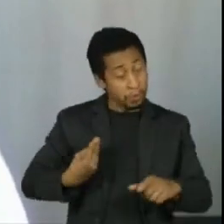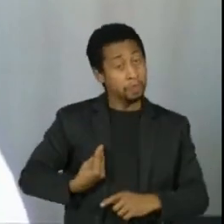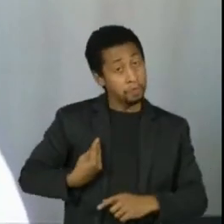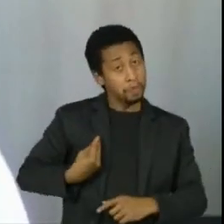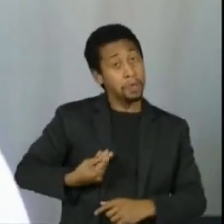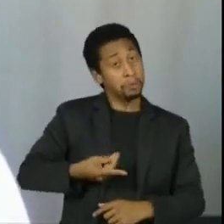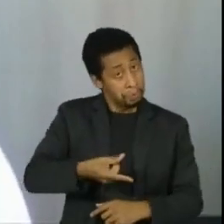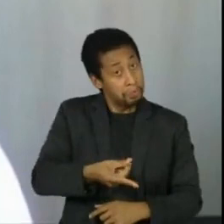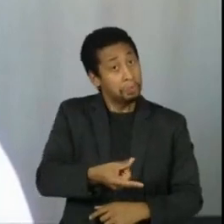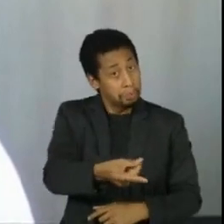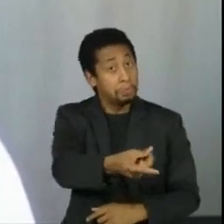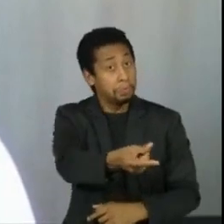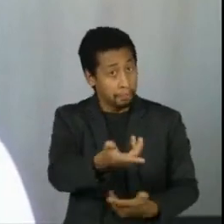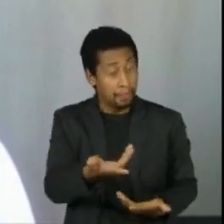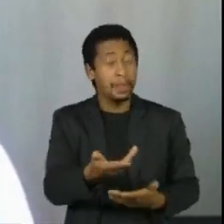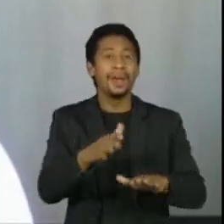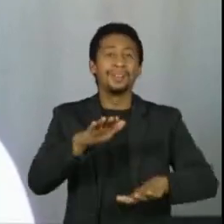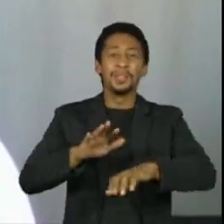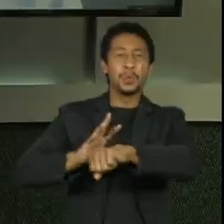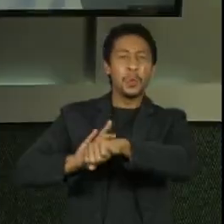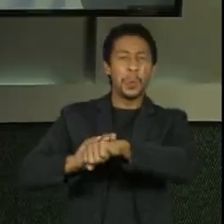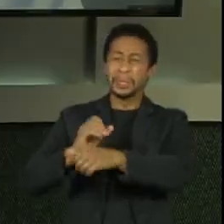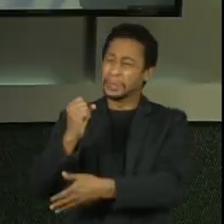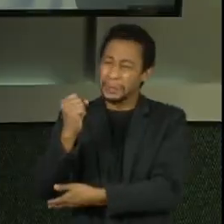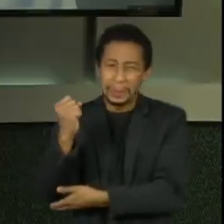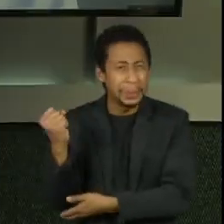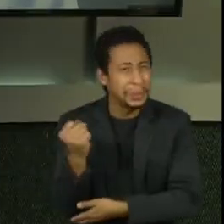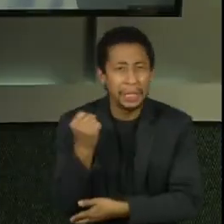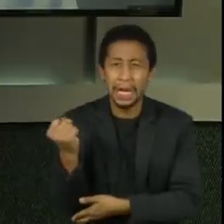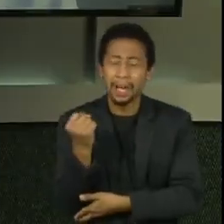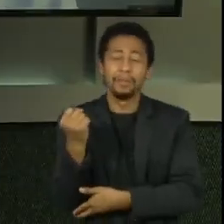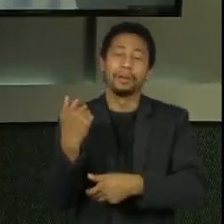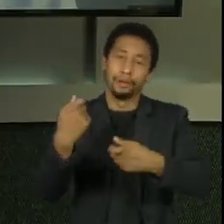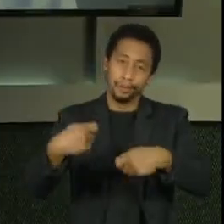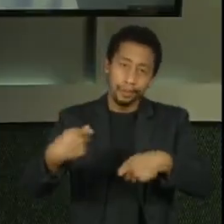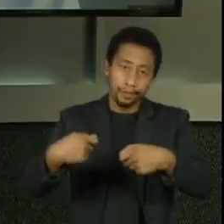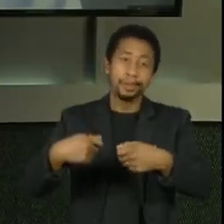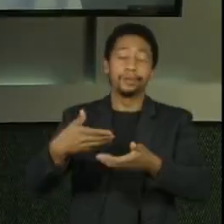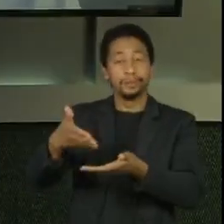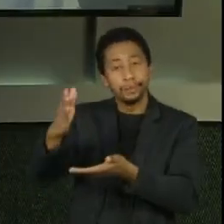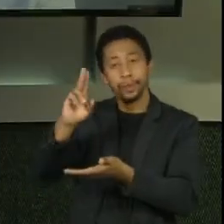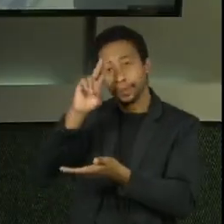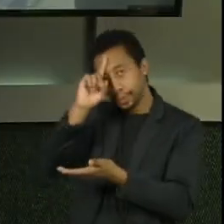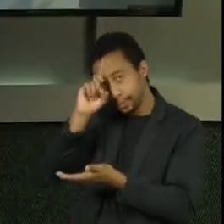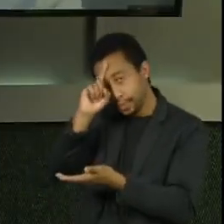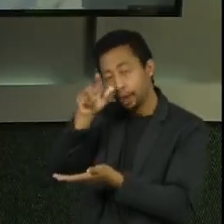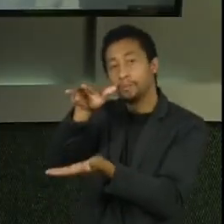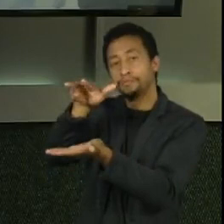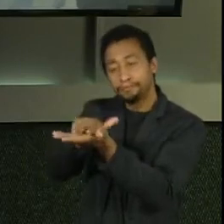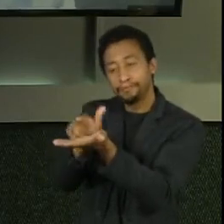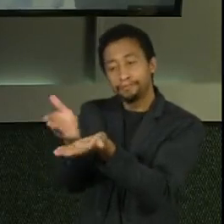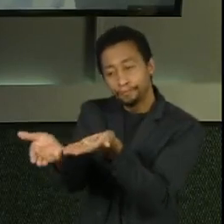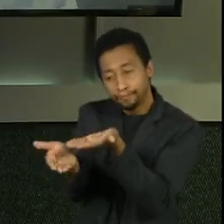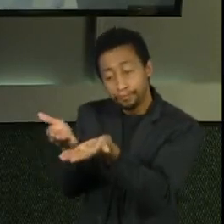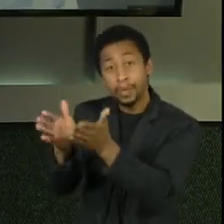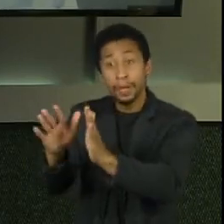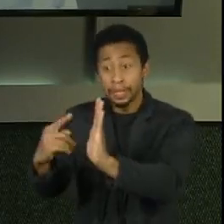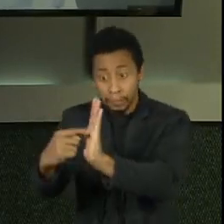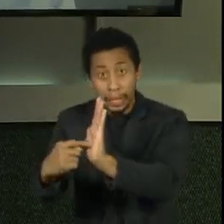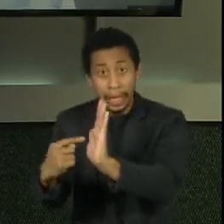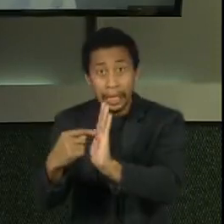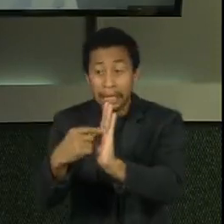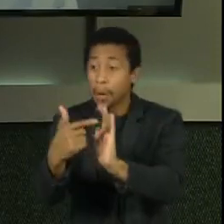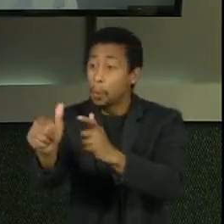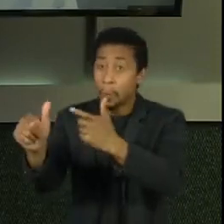de doenças crônicas e vão necessitar de hospitais onde essas bactérias circulam e